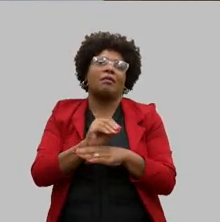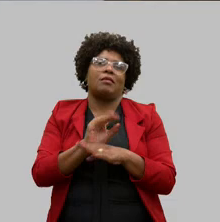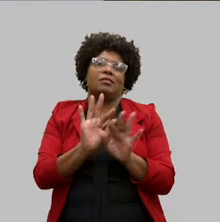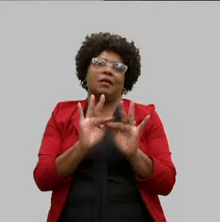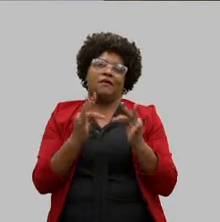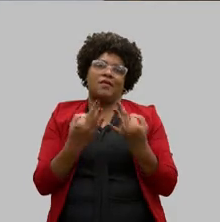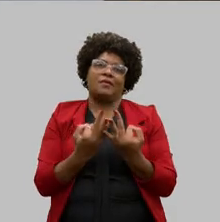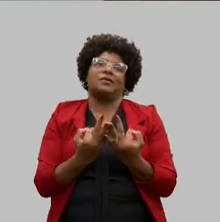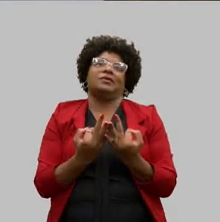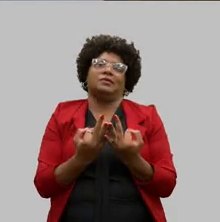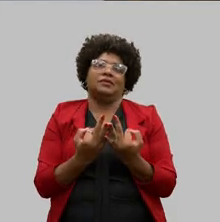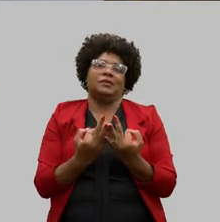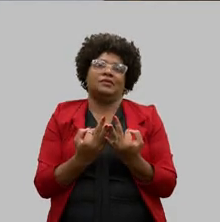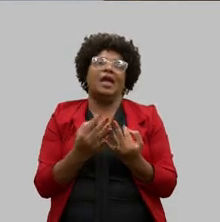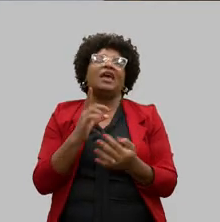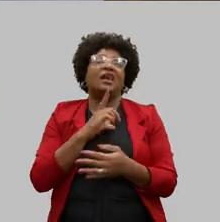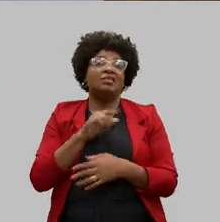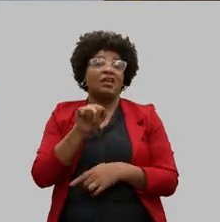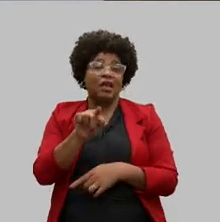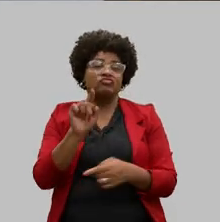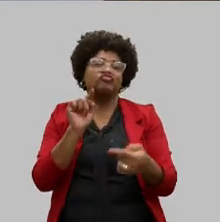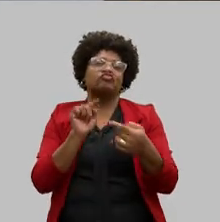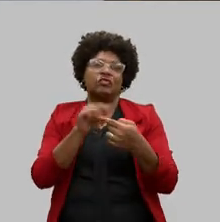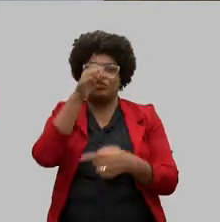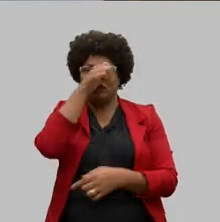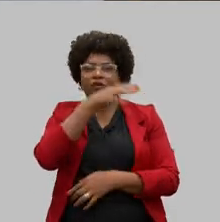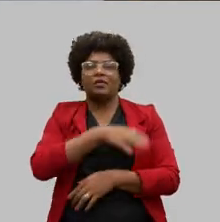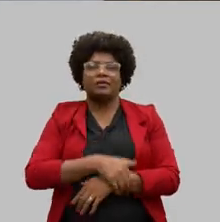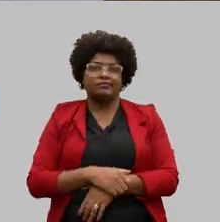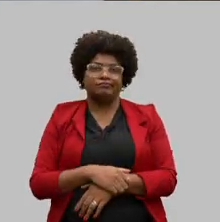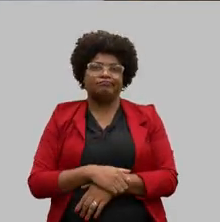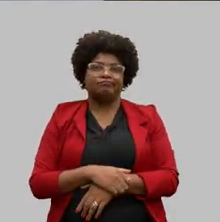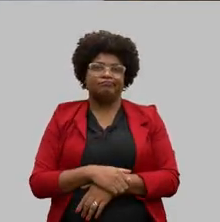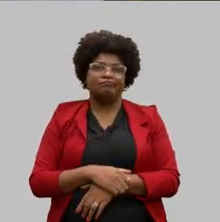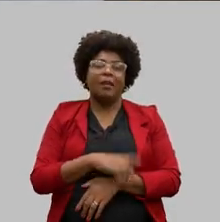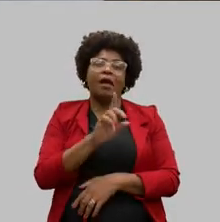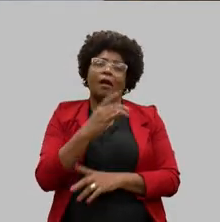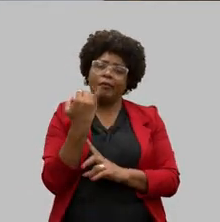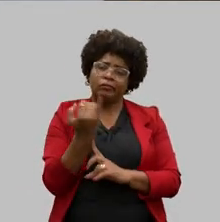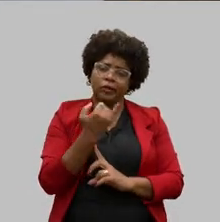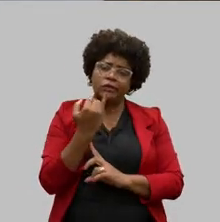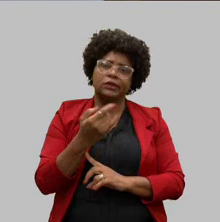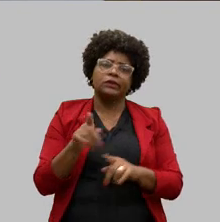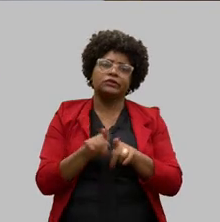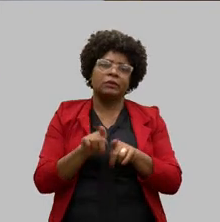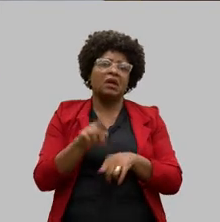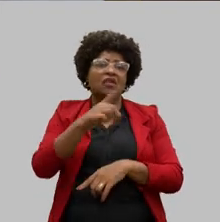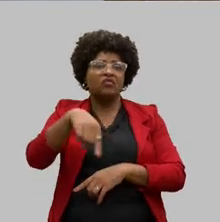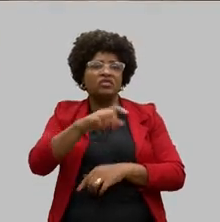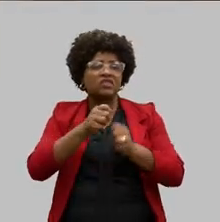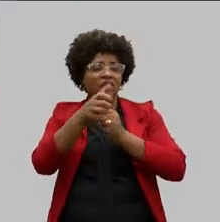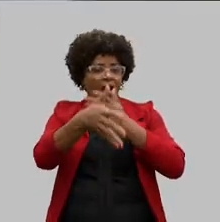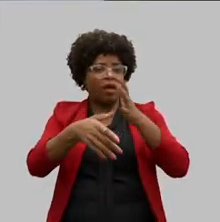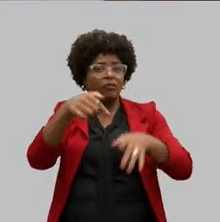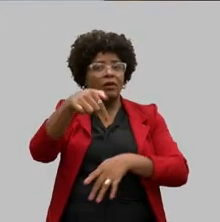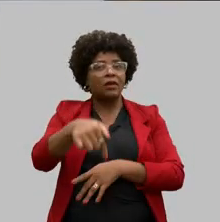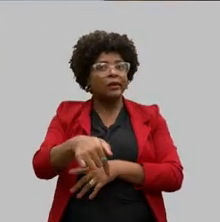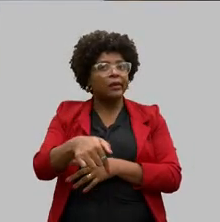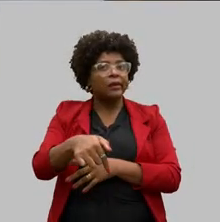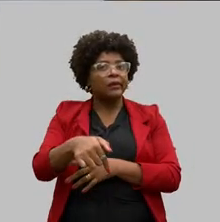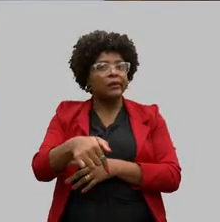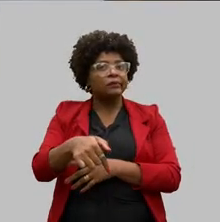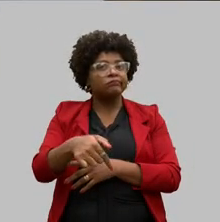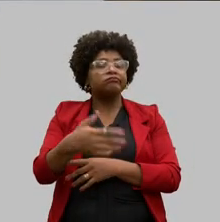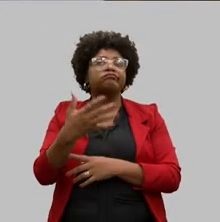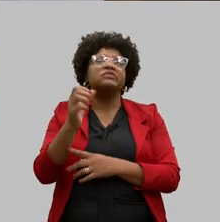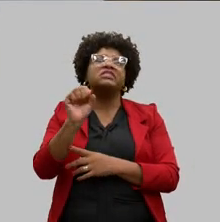violência eh patrimonial é importante também vocês relataram aqui vários casos de abuso nós